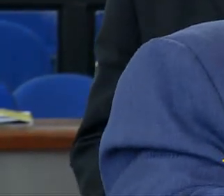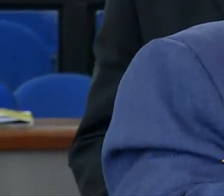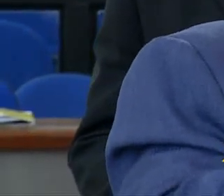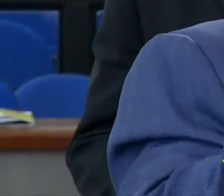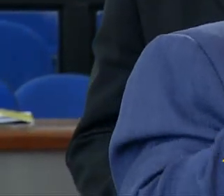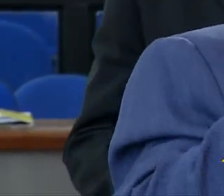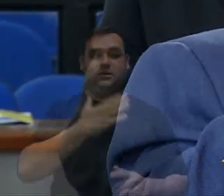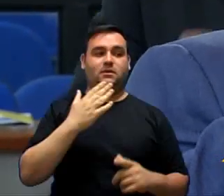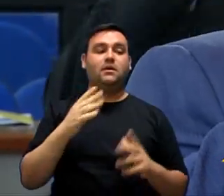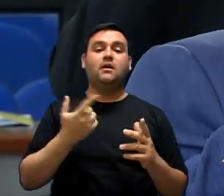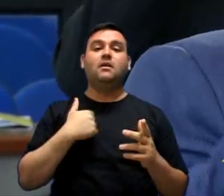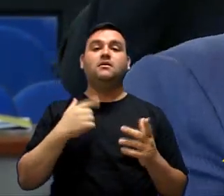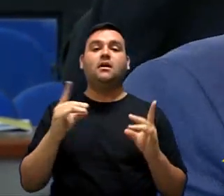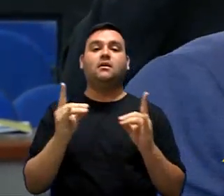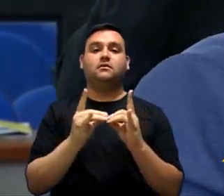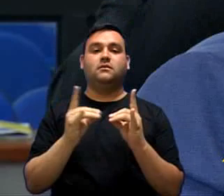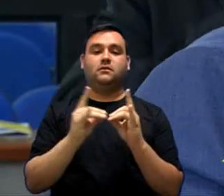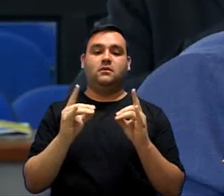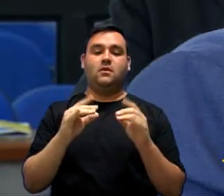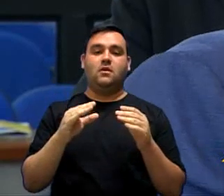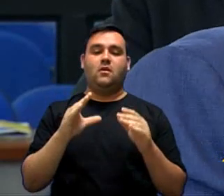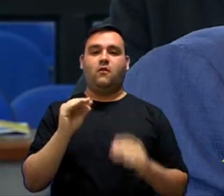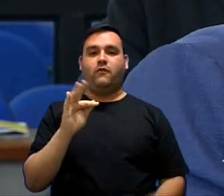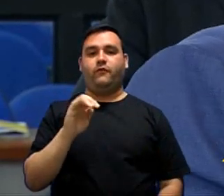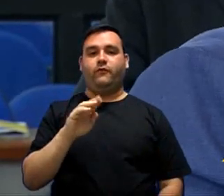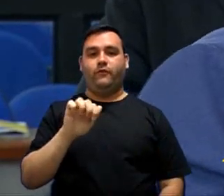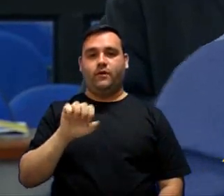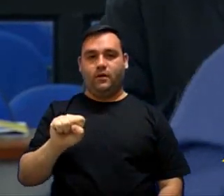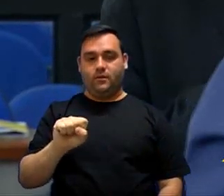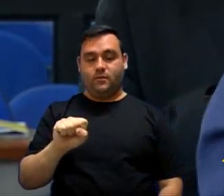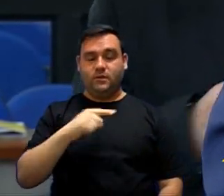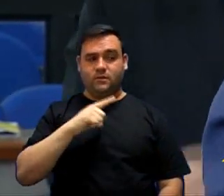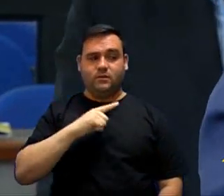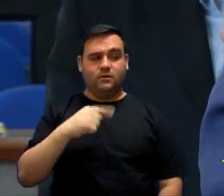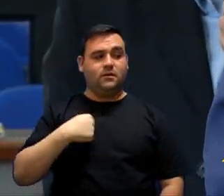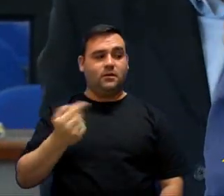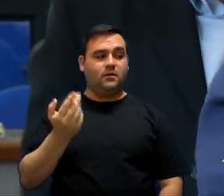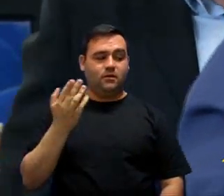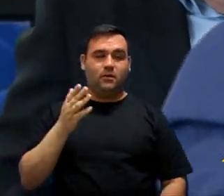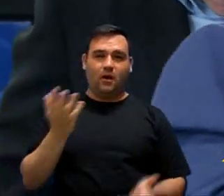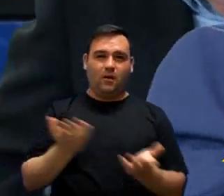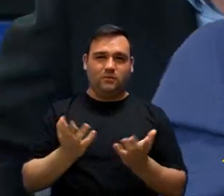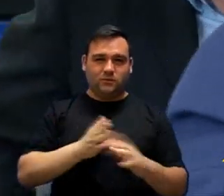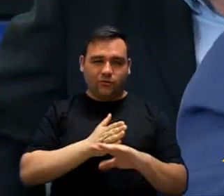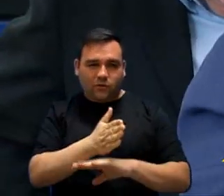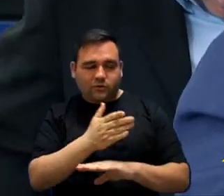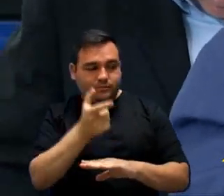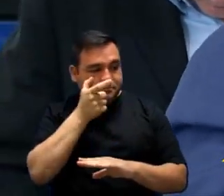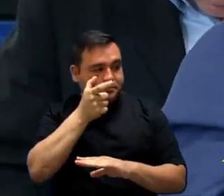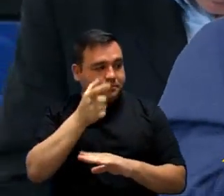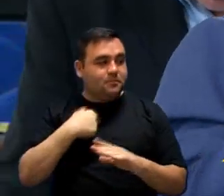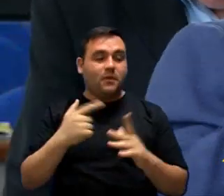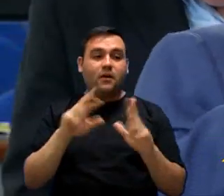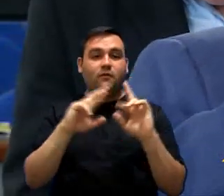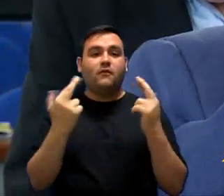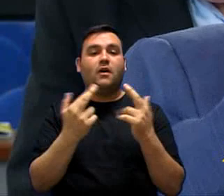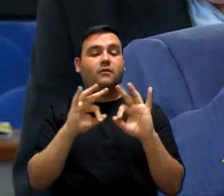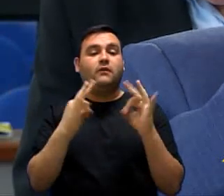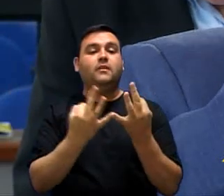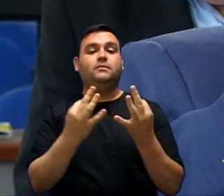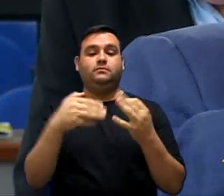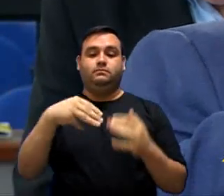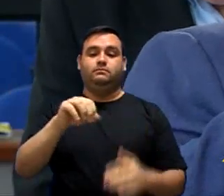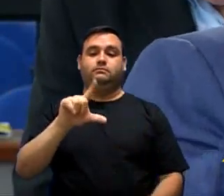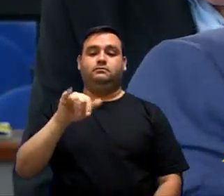ontem, está sendo velado na UFEBAS, tive que passar lá agora de pouco, mas em nome da família